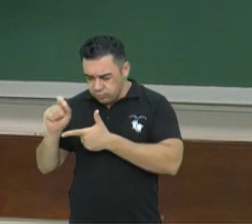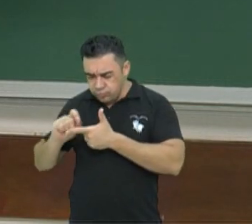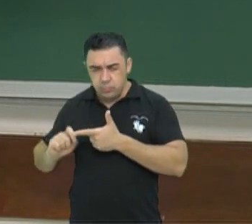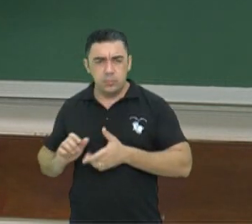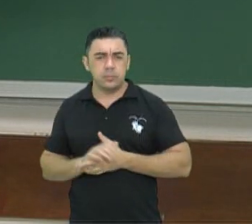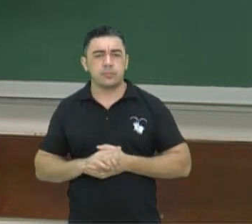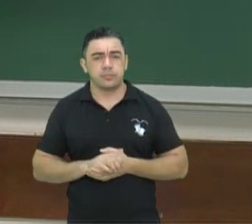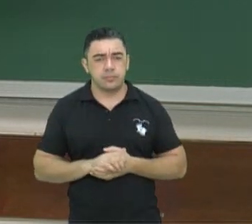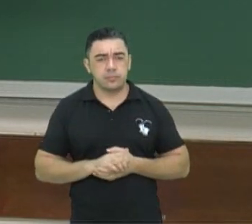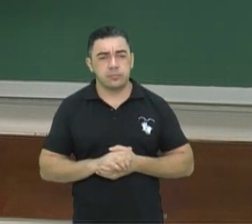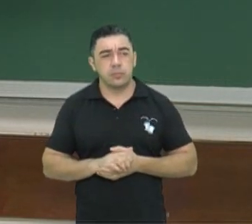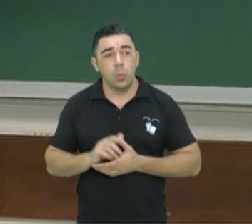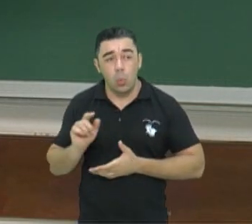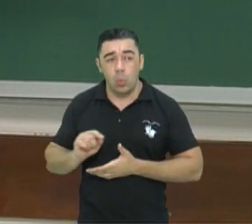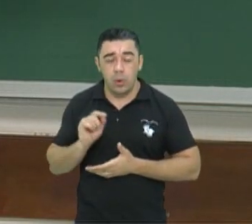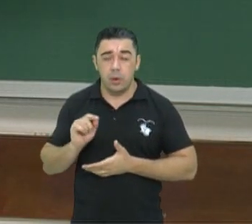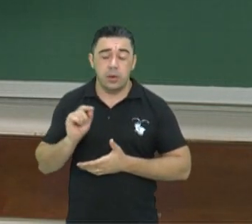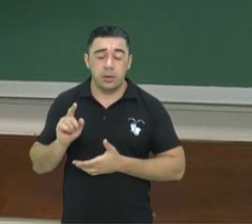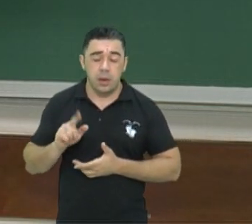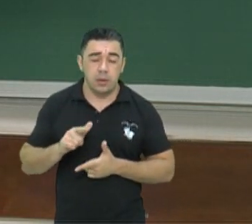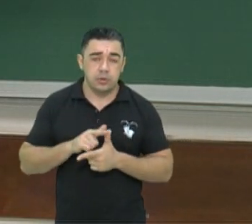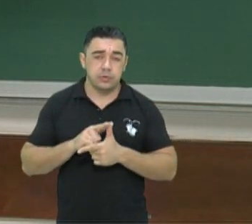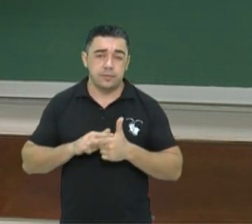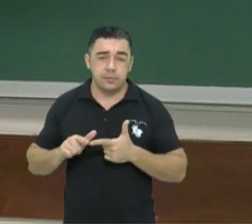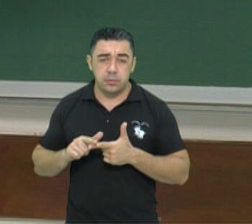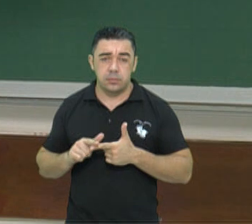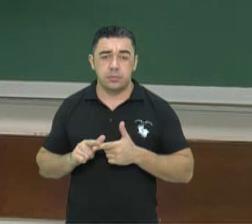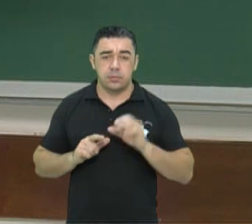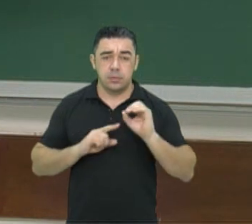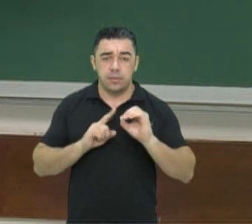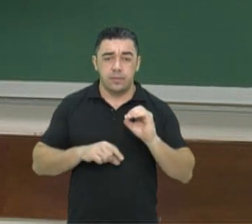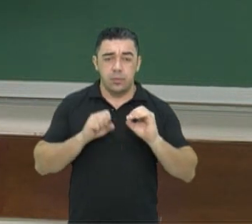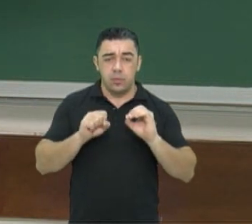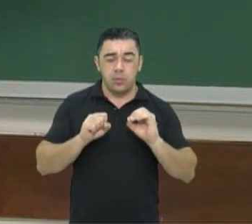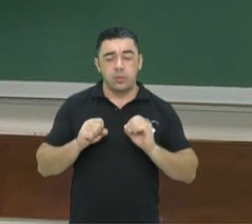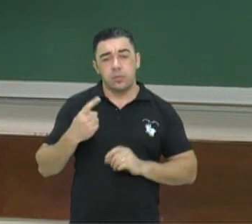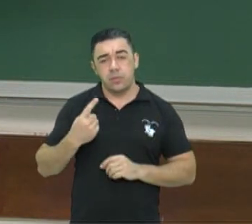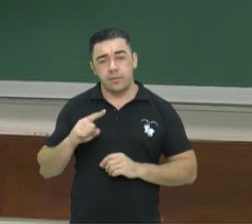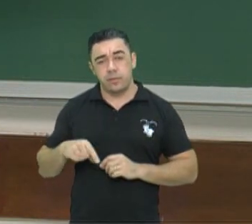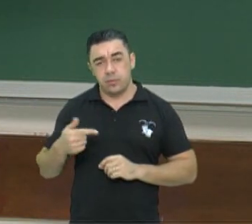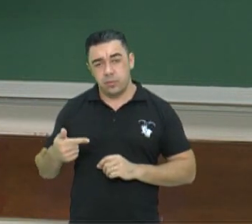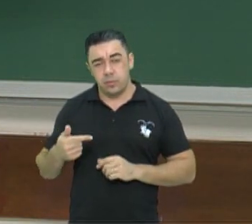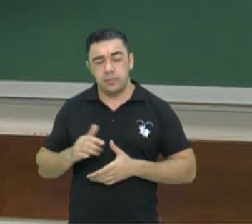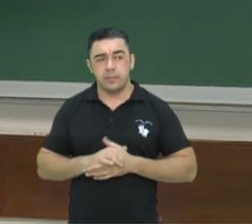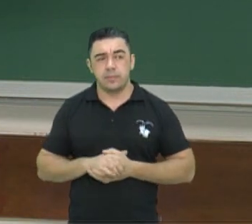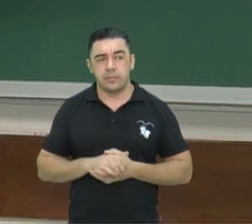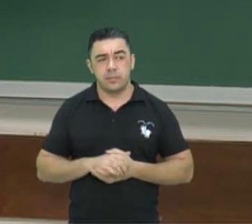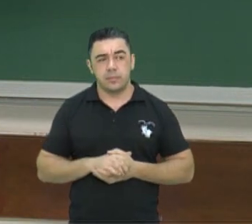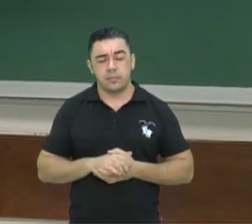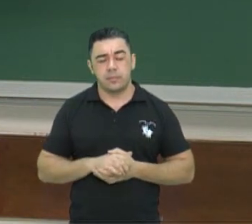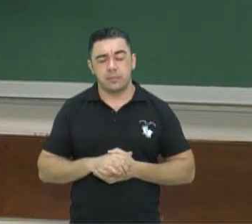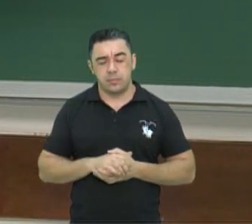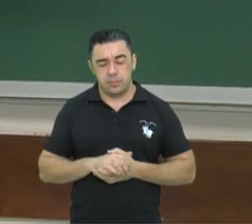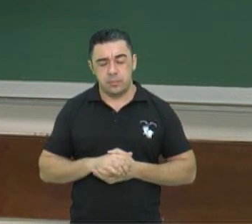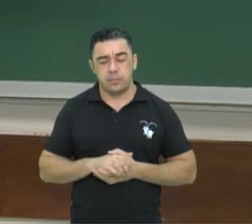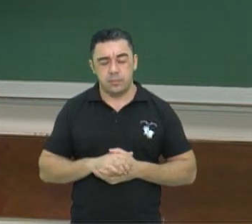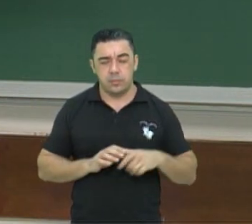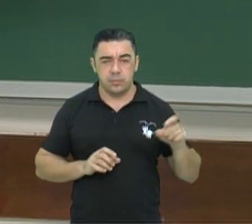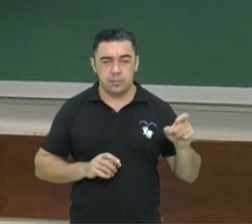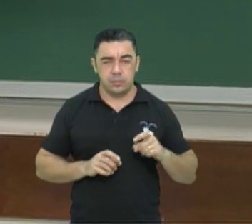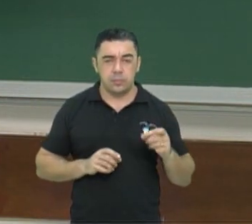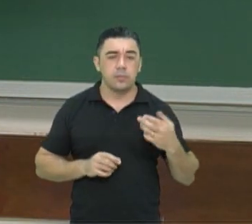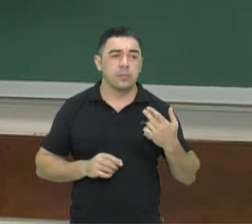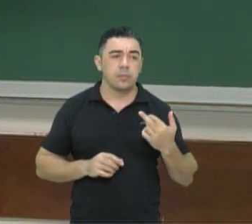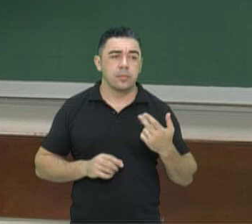caderno. Então, eu tenho o quê? Uma divisão com números decimais, certo? Então, 0,8